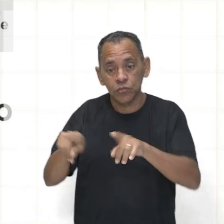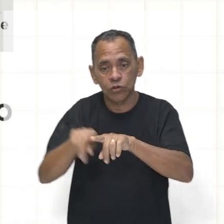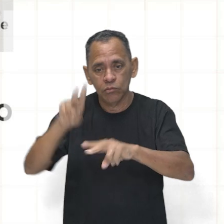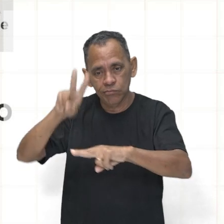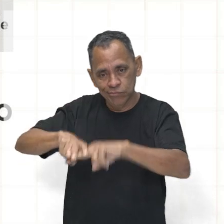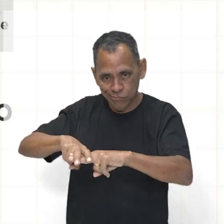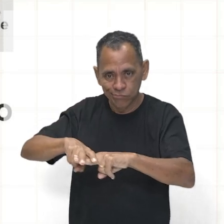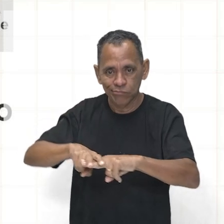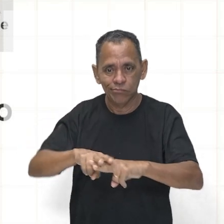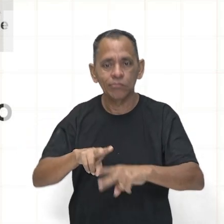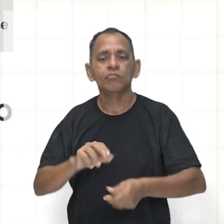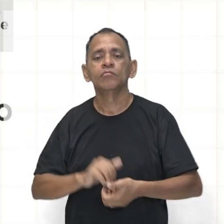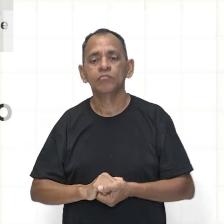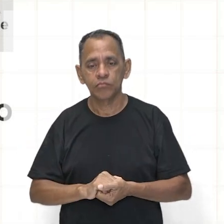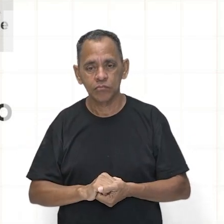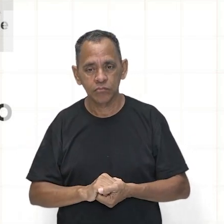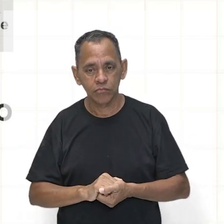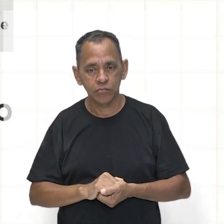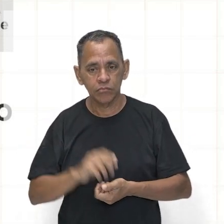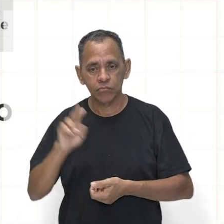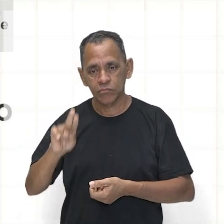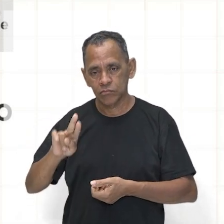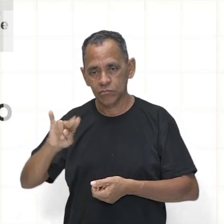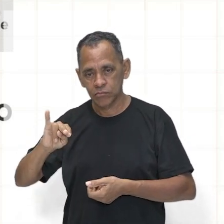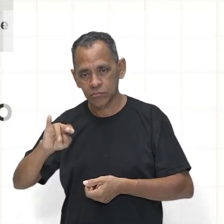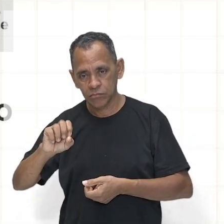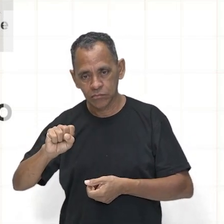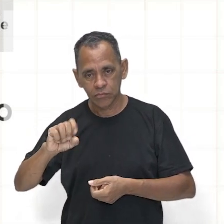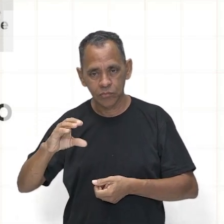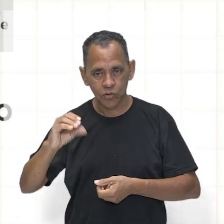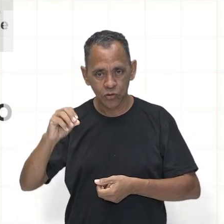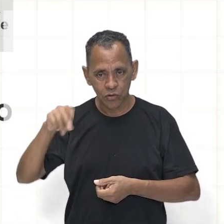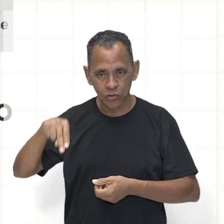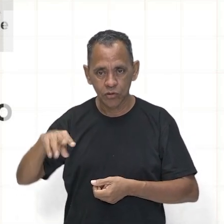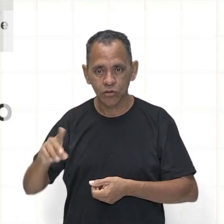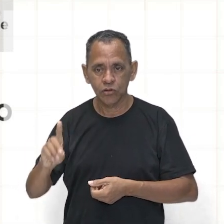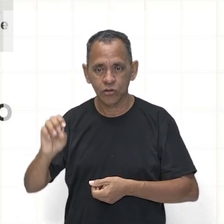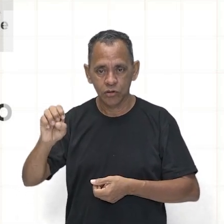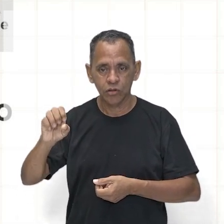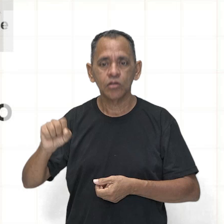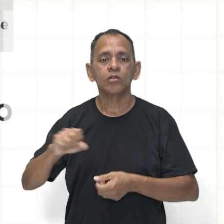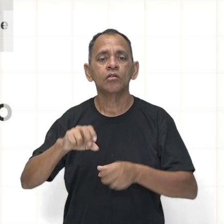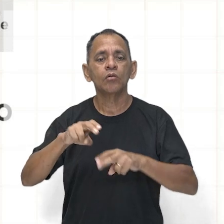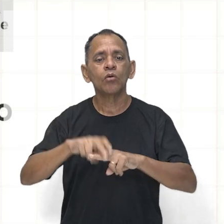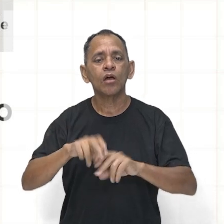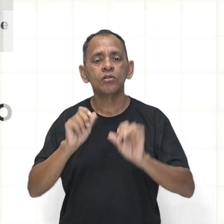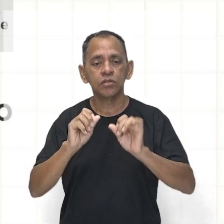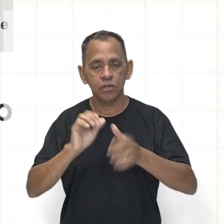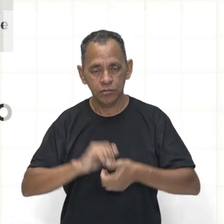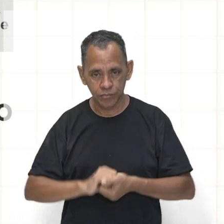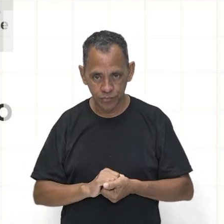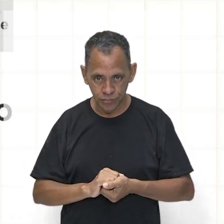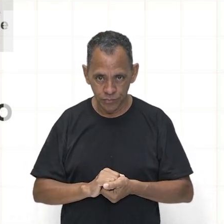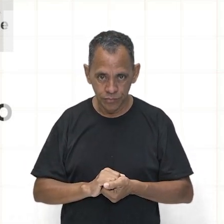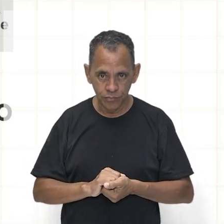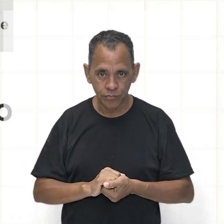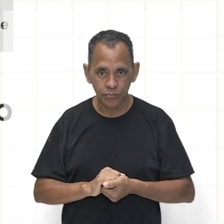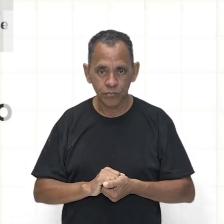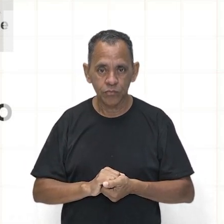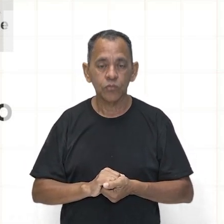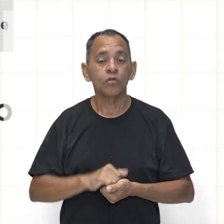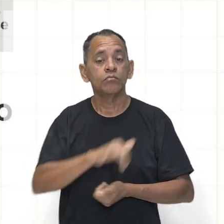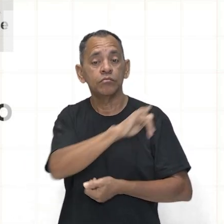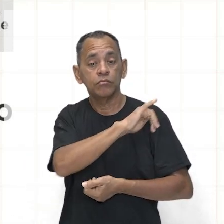era como se fosse uma carta na manga para o imperador. A ideia do Marechal Deodoro era que